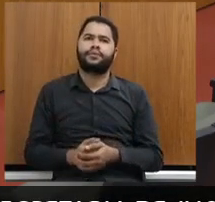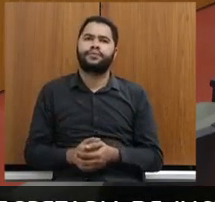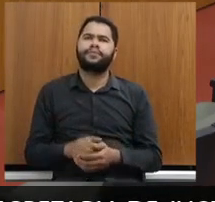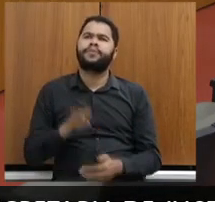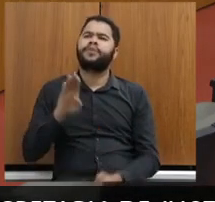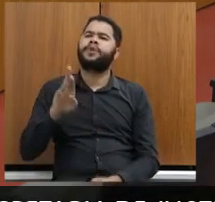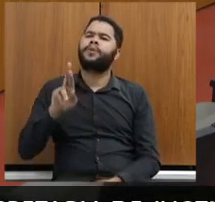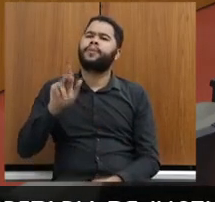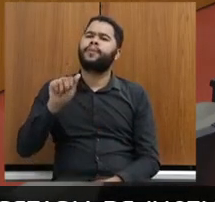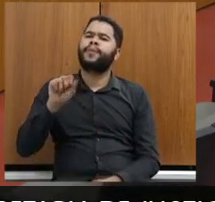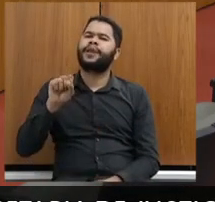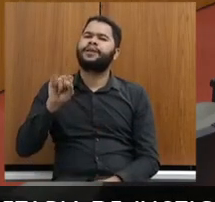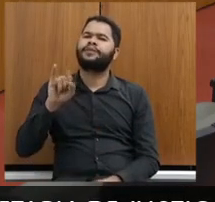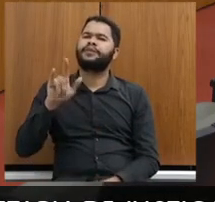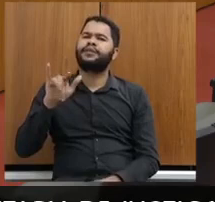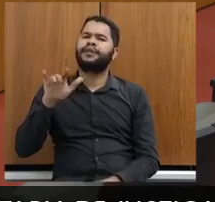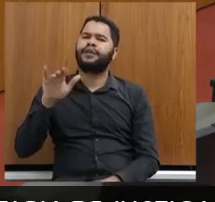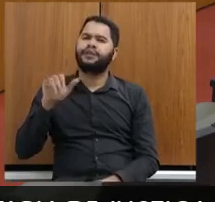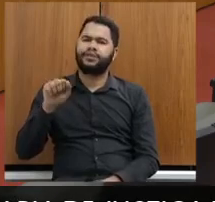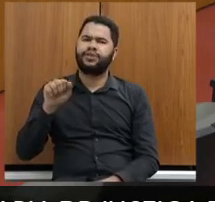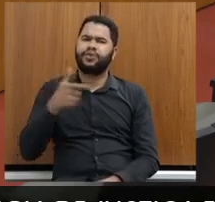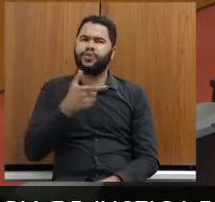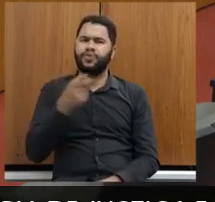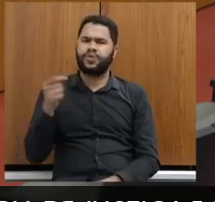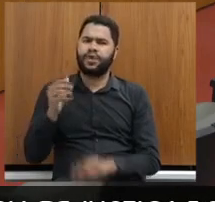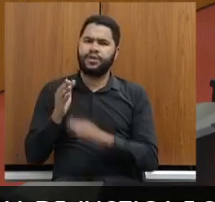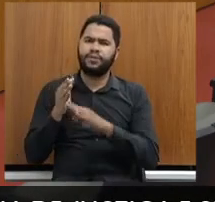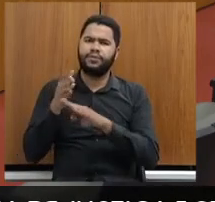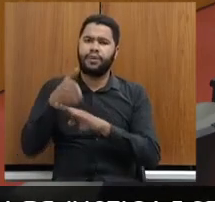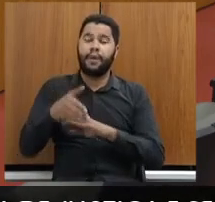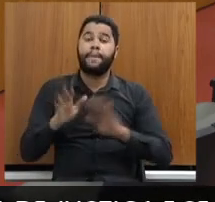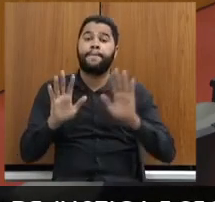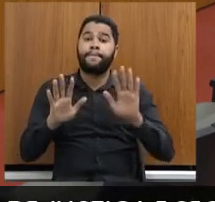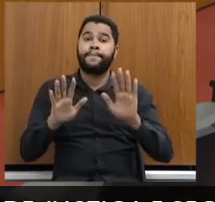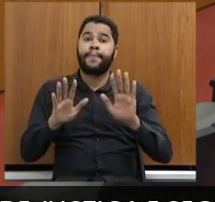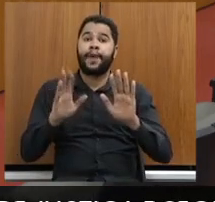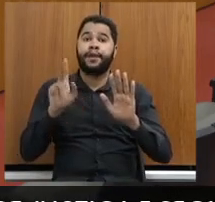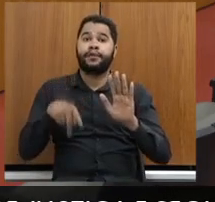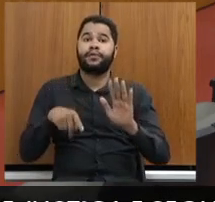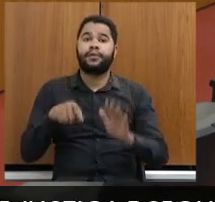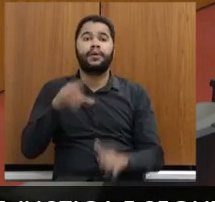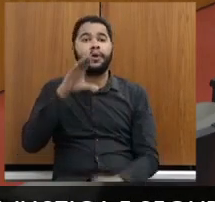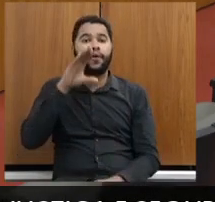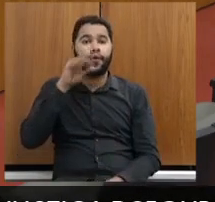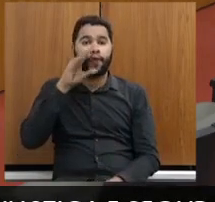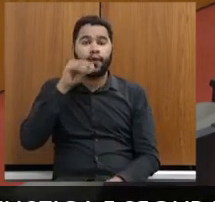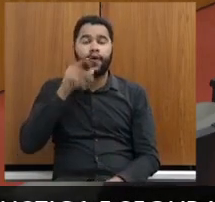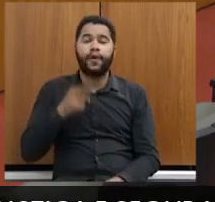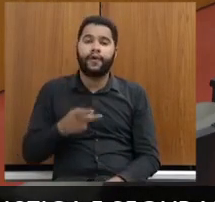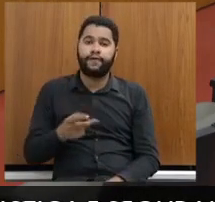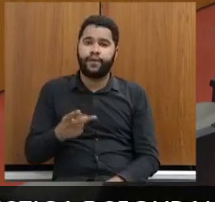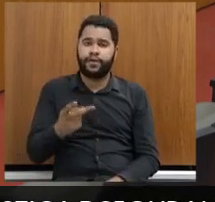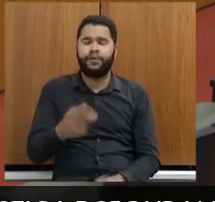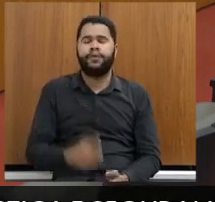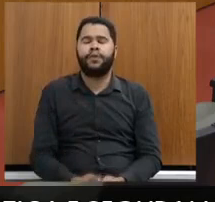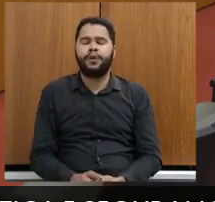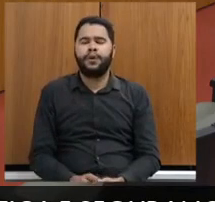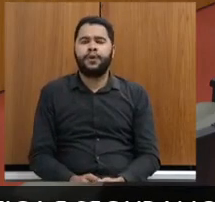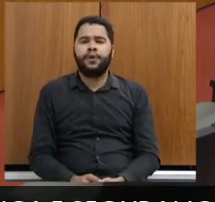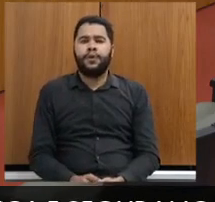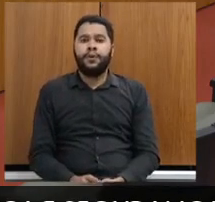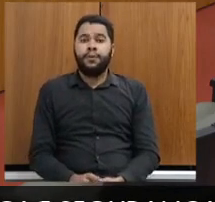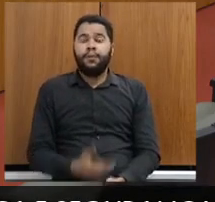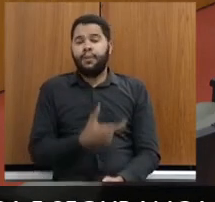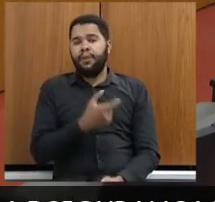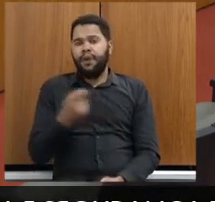Brasilândia dá 200 de ida Então mas nosso efetivo então outra 200